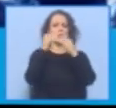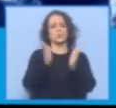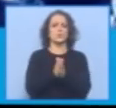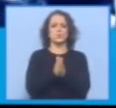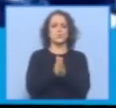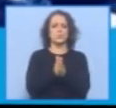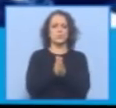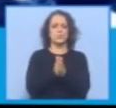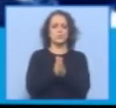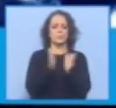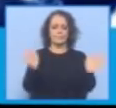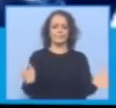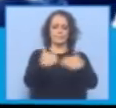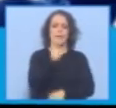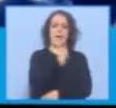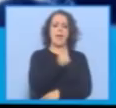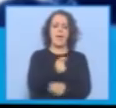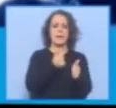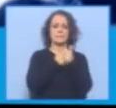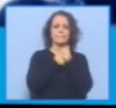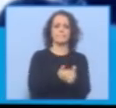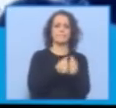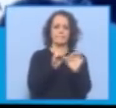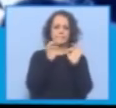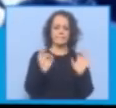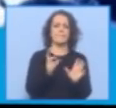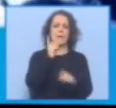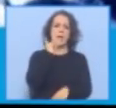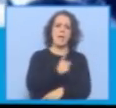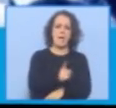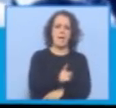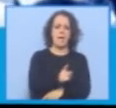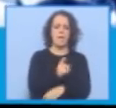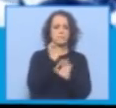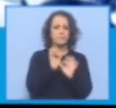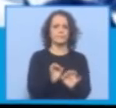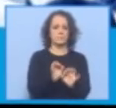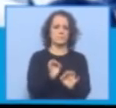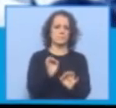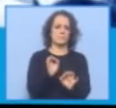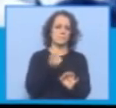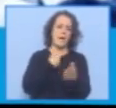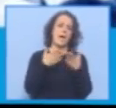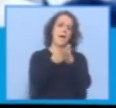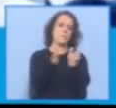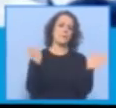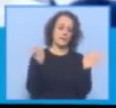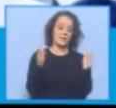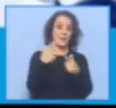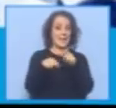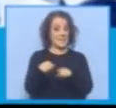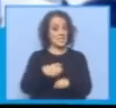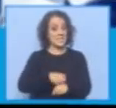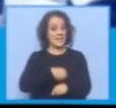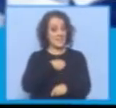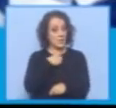tão quadriculado, tudo isto rompe e, portanto, é preciso de abrir-nos mais. Neste sentido,